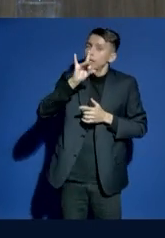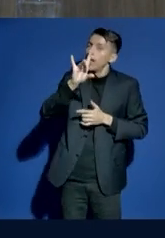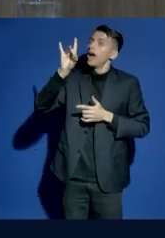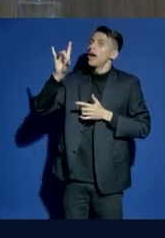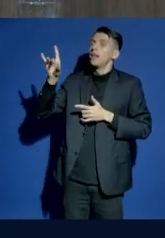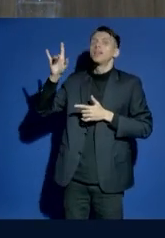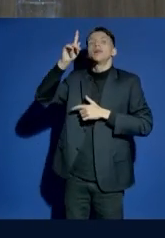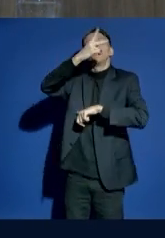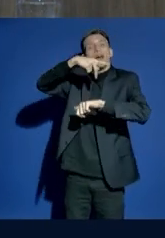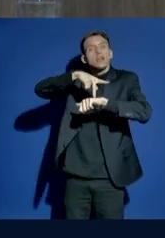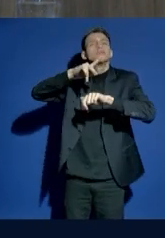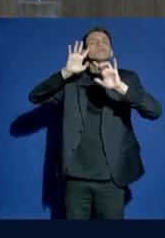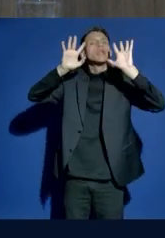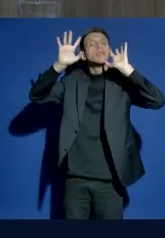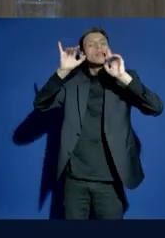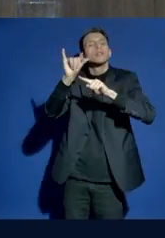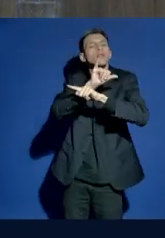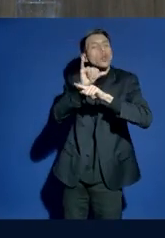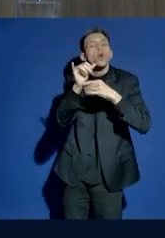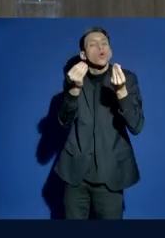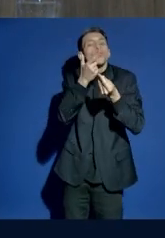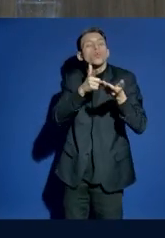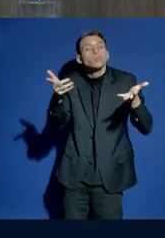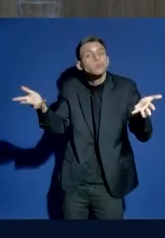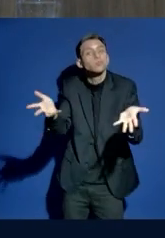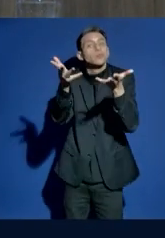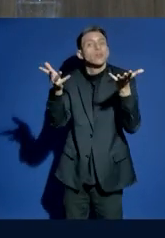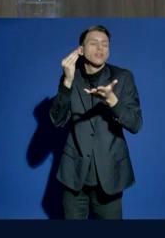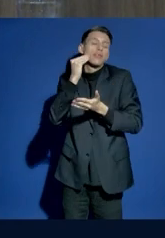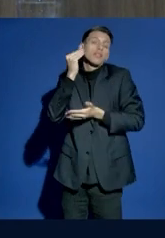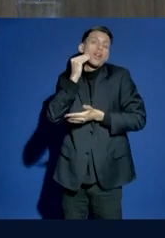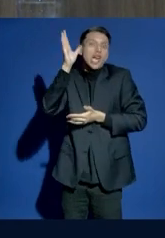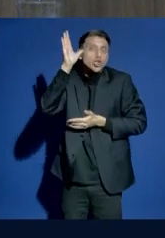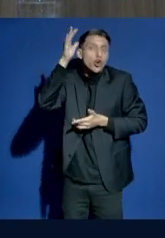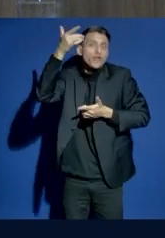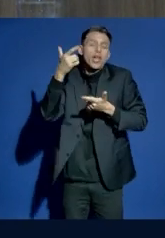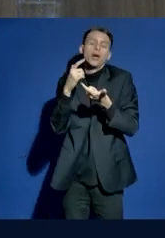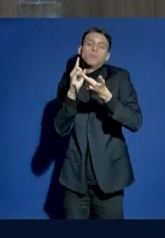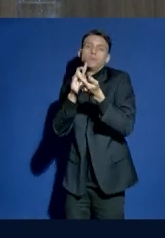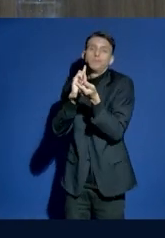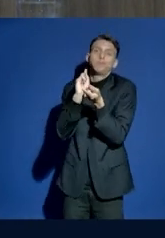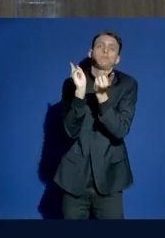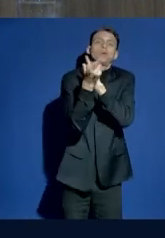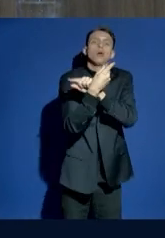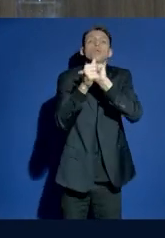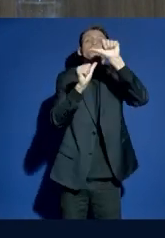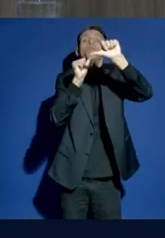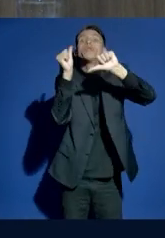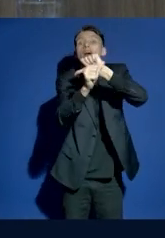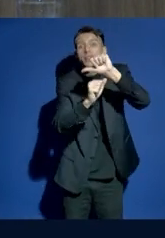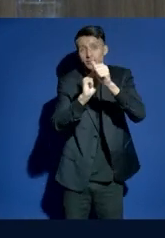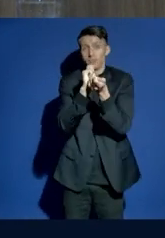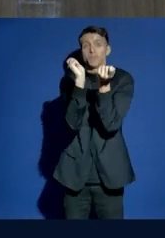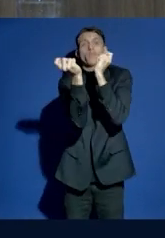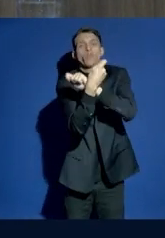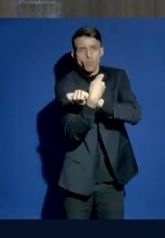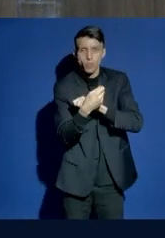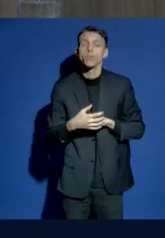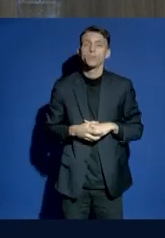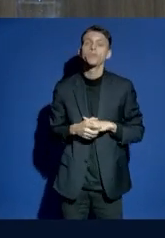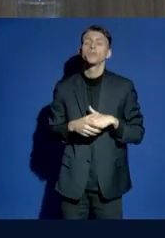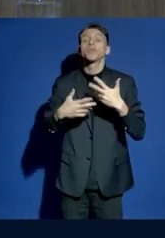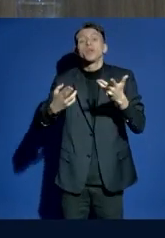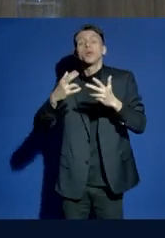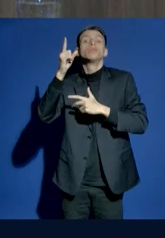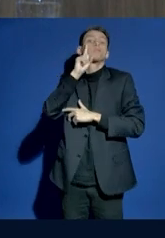tem que pensar em como ajudar a resolver esse período de transição. Os Estados Unidos, como você comentou na tua pergunta, está fazendo